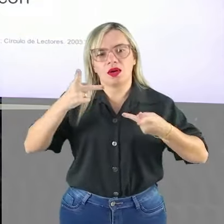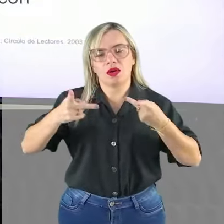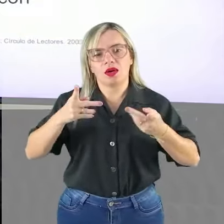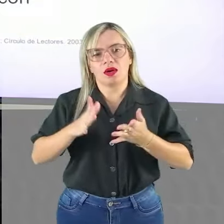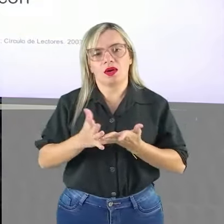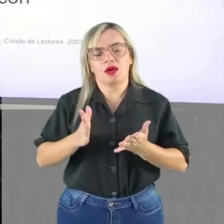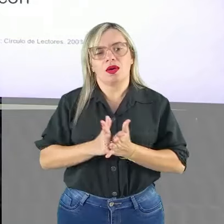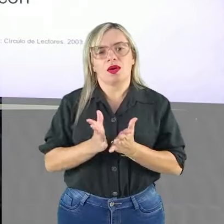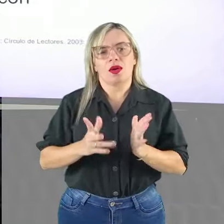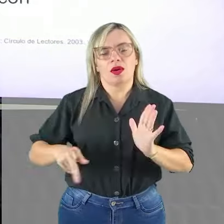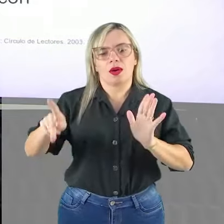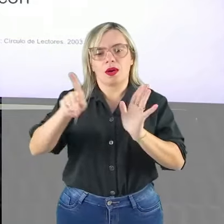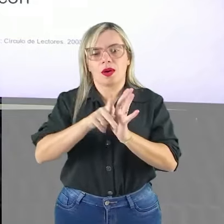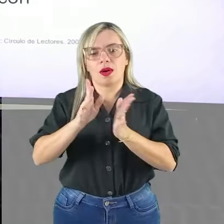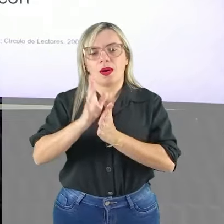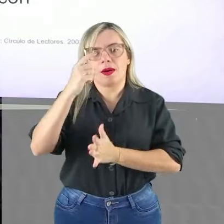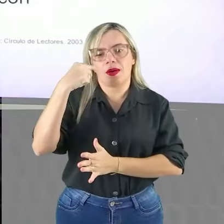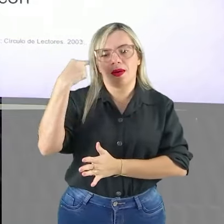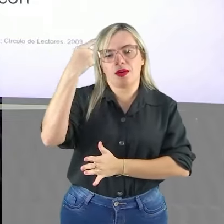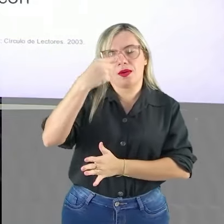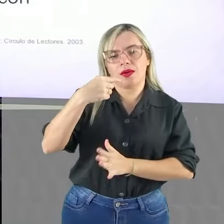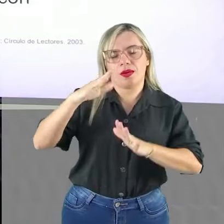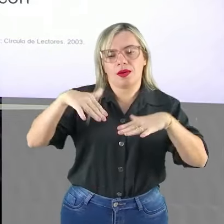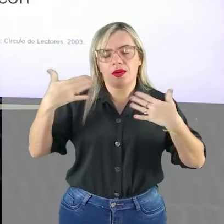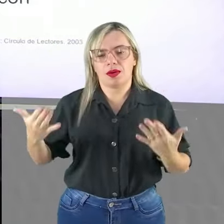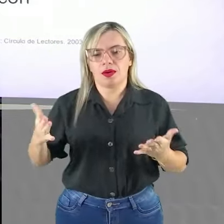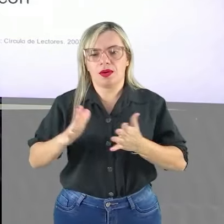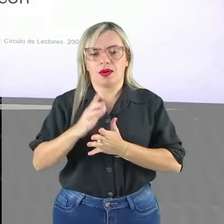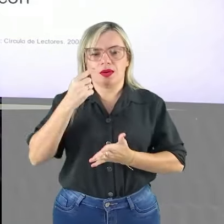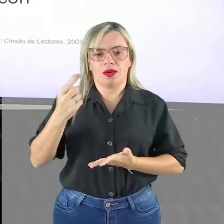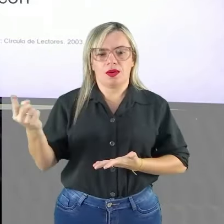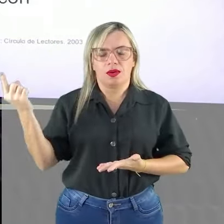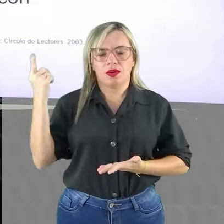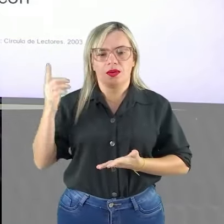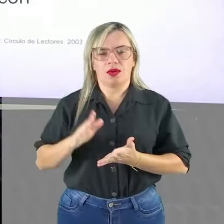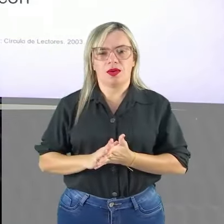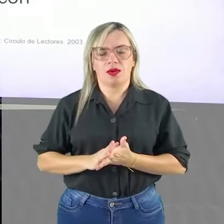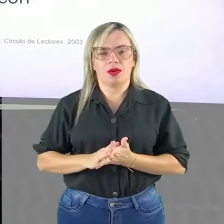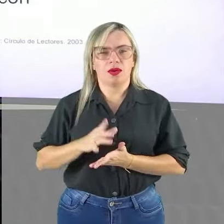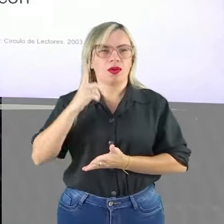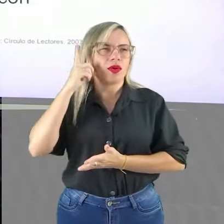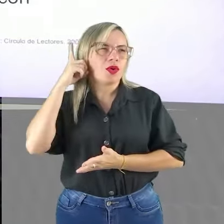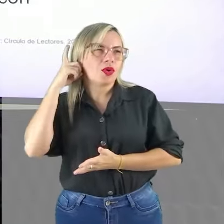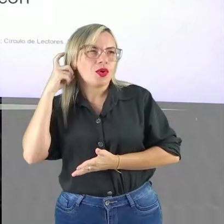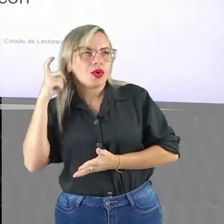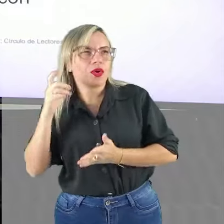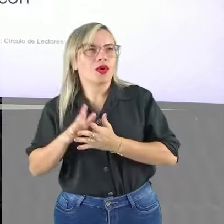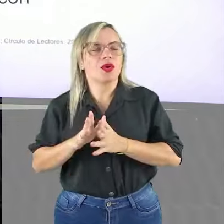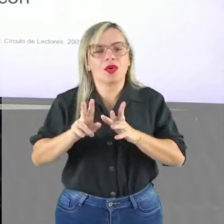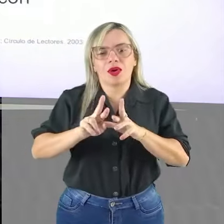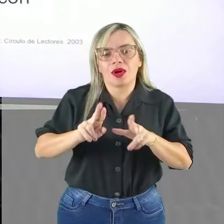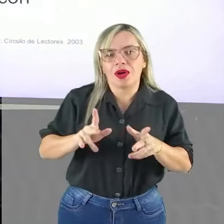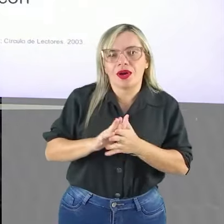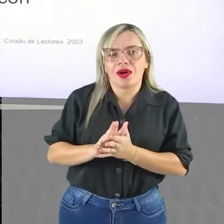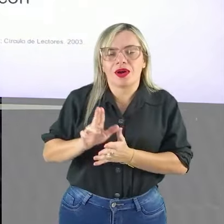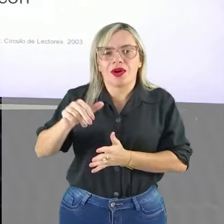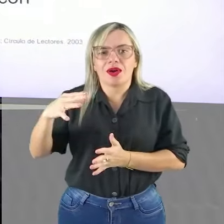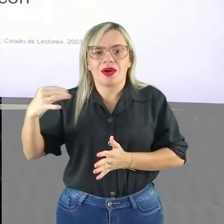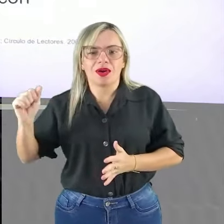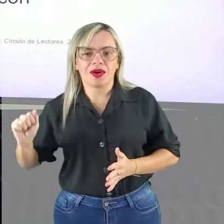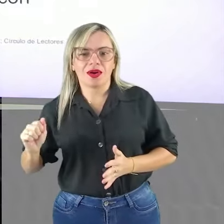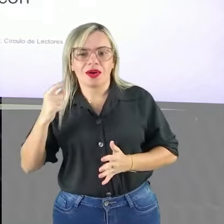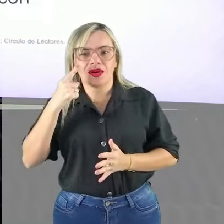ou seja tão próprio do espanhol né Essa muquila distinta esse sonzinho diferente que nunca